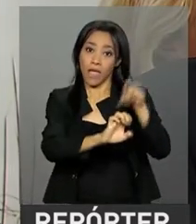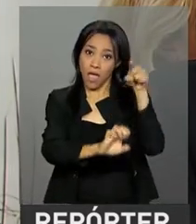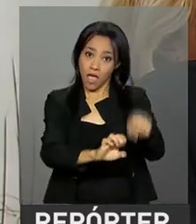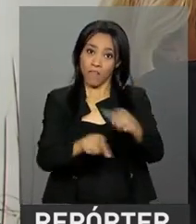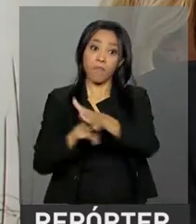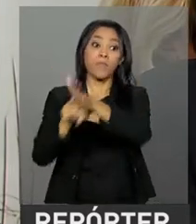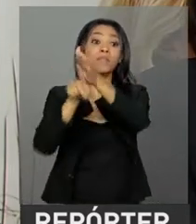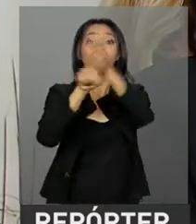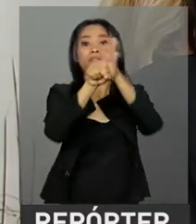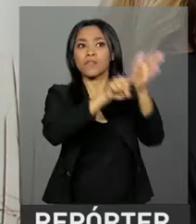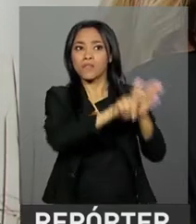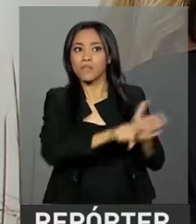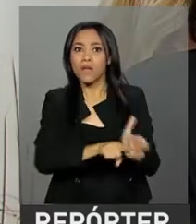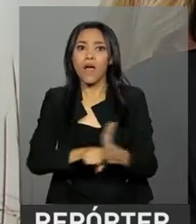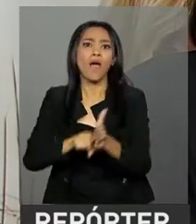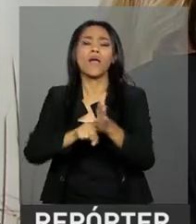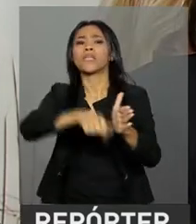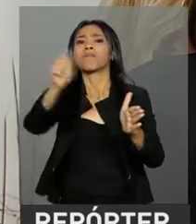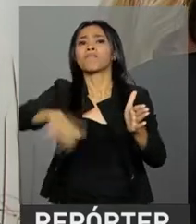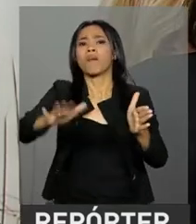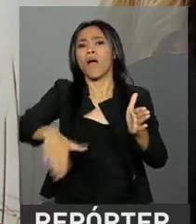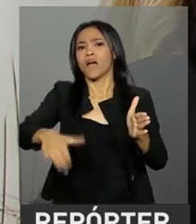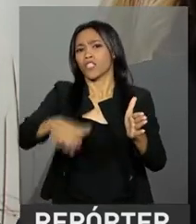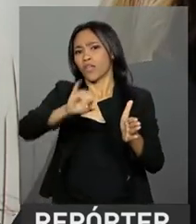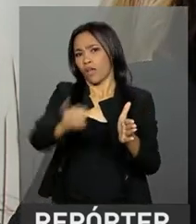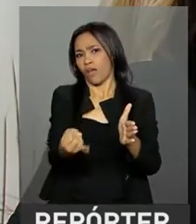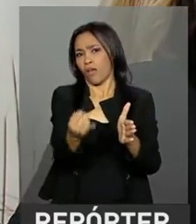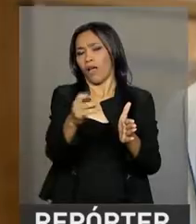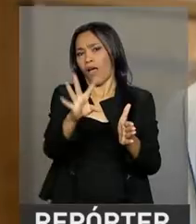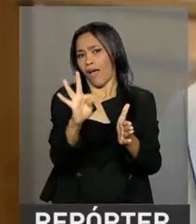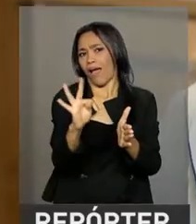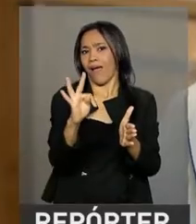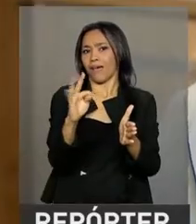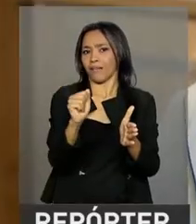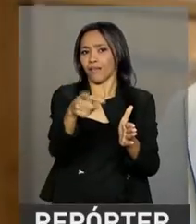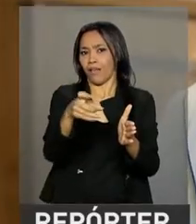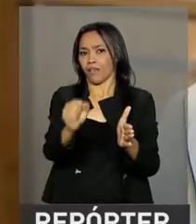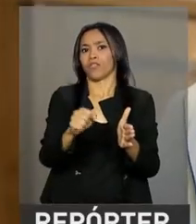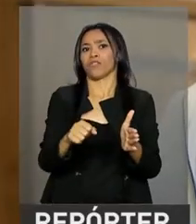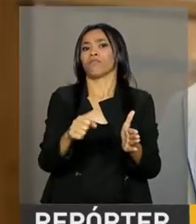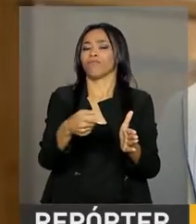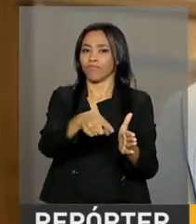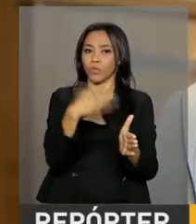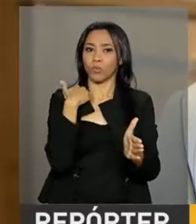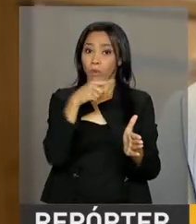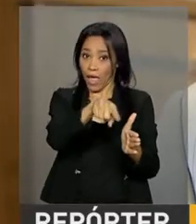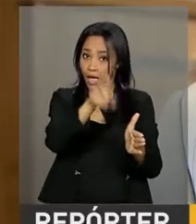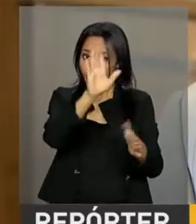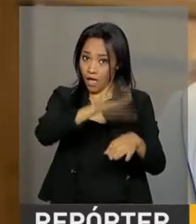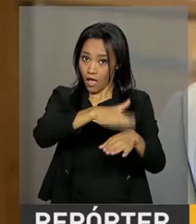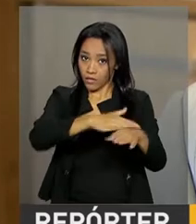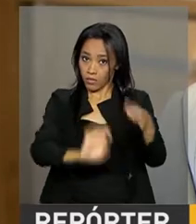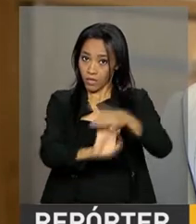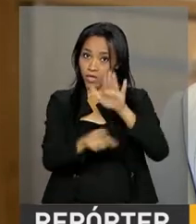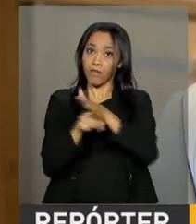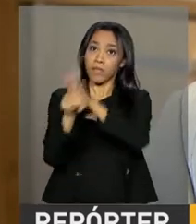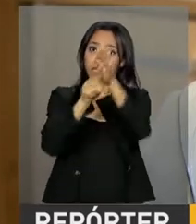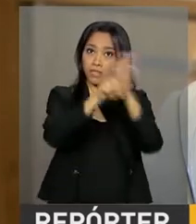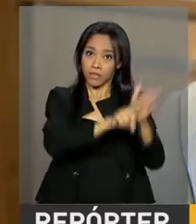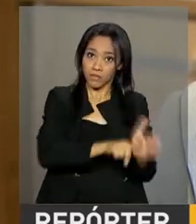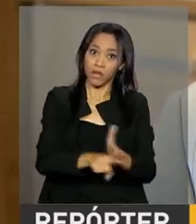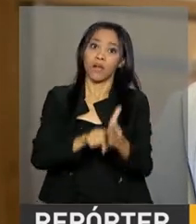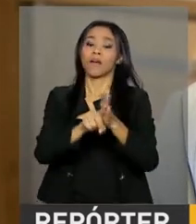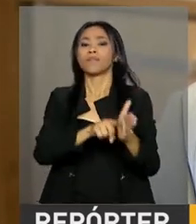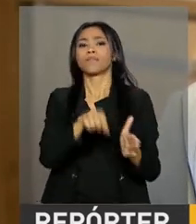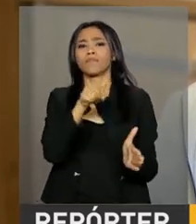qual o banco que tem a taxa mais baixa que cubra o saldo devedor dele. Tem que pesquisar entre as mais de 50 instituições financeiras